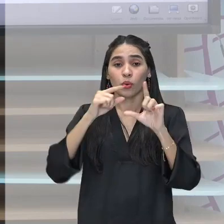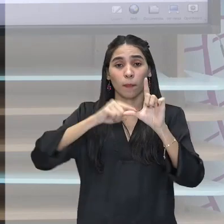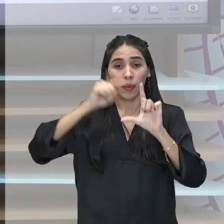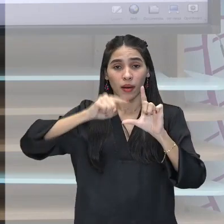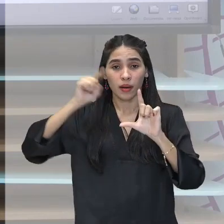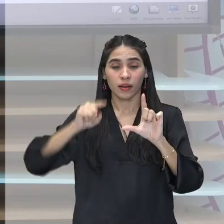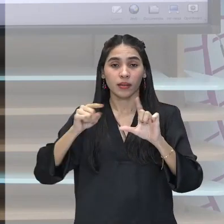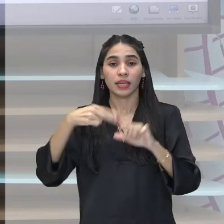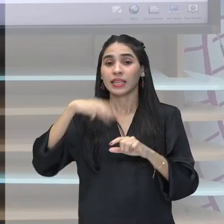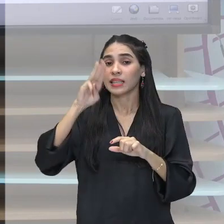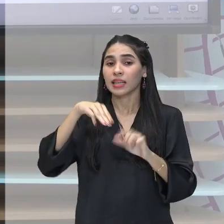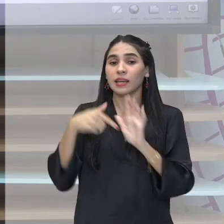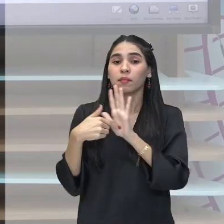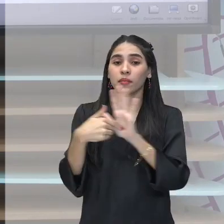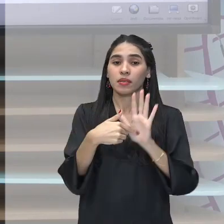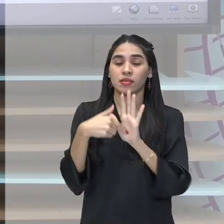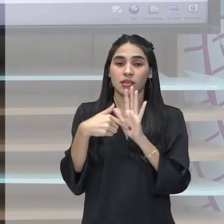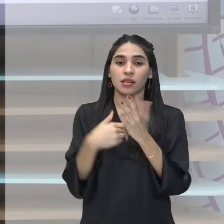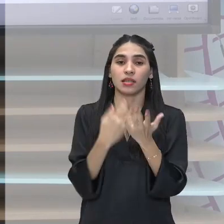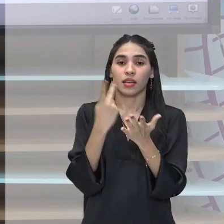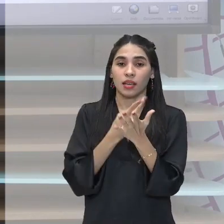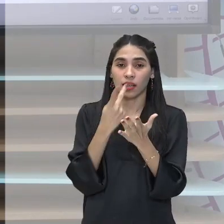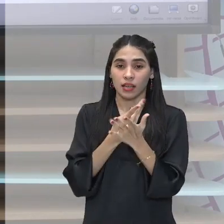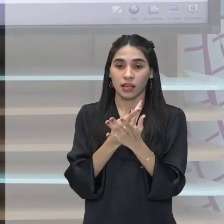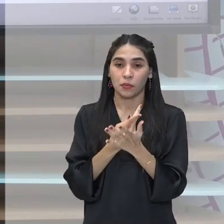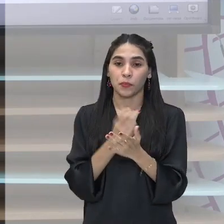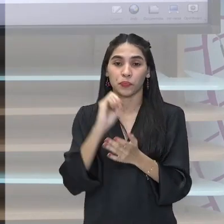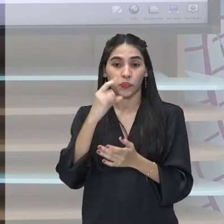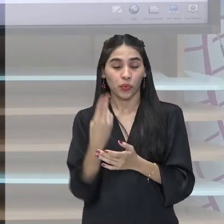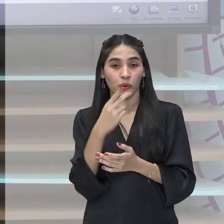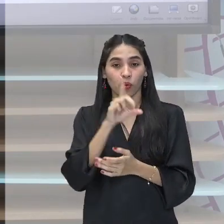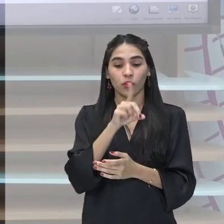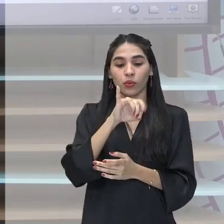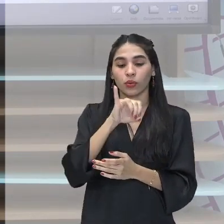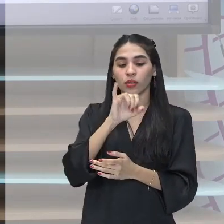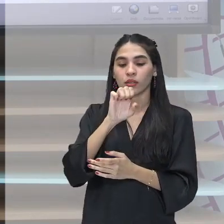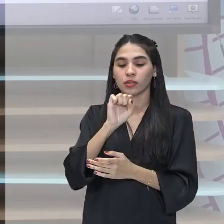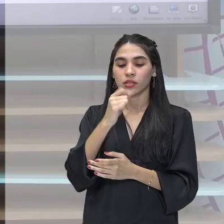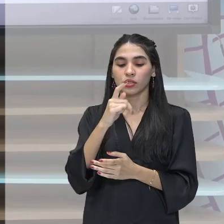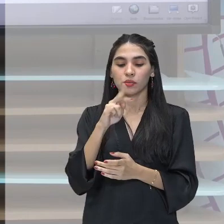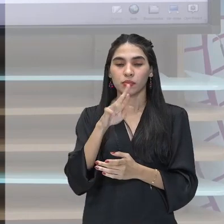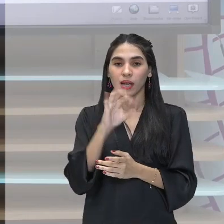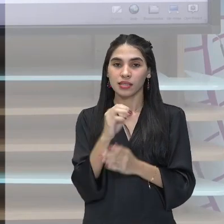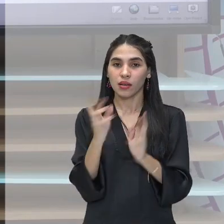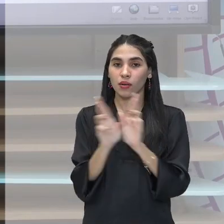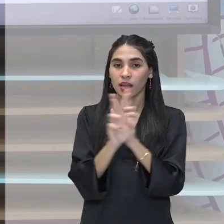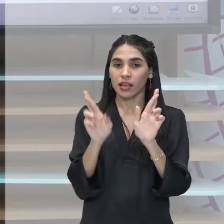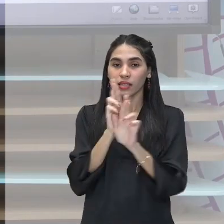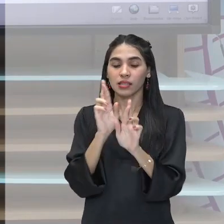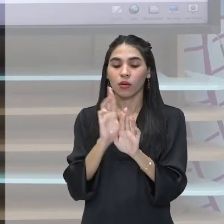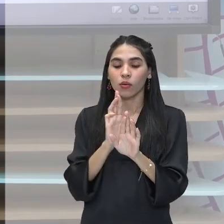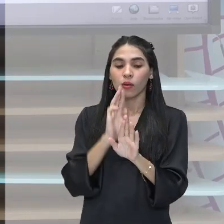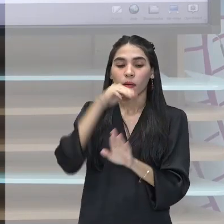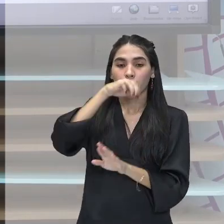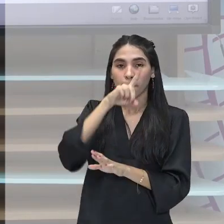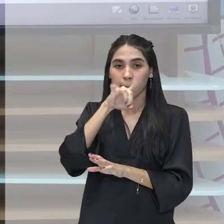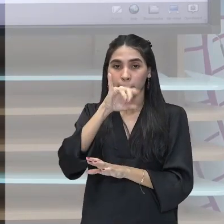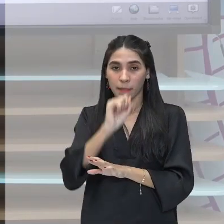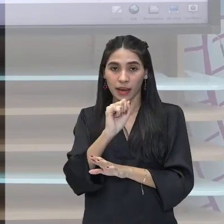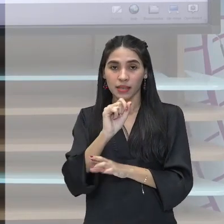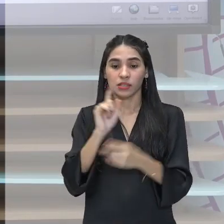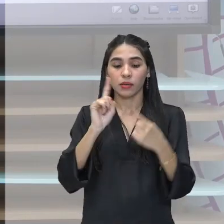quem apresenta esses erros ou a dispersão, né, em relação à média, são esses